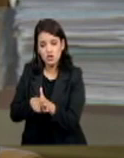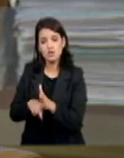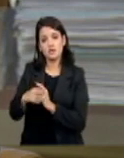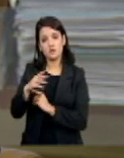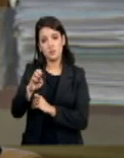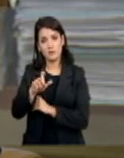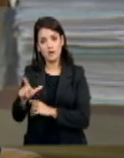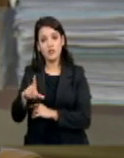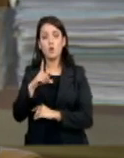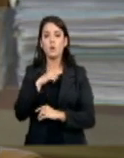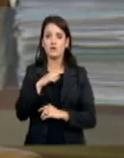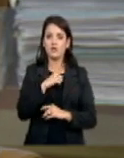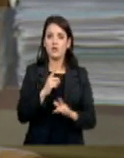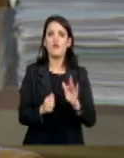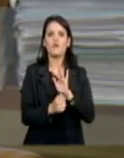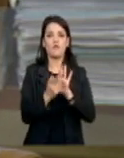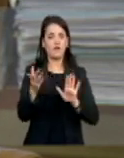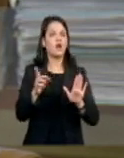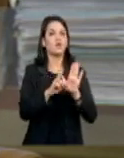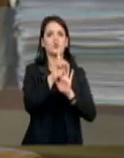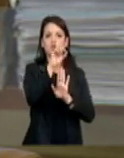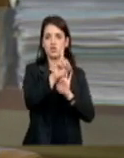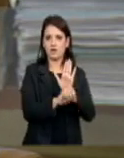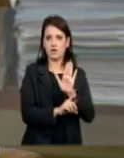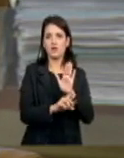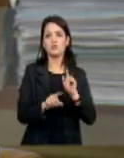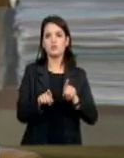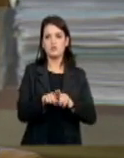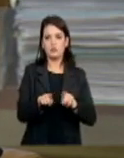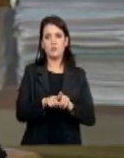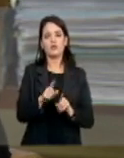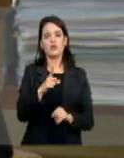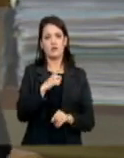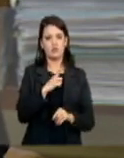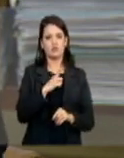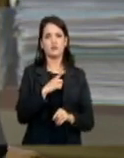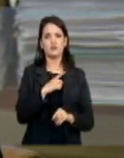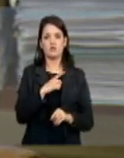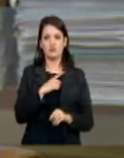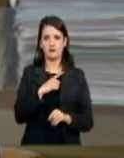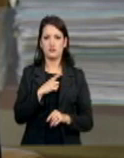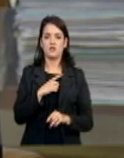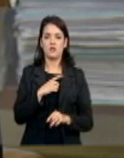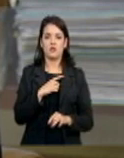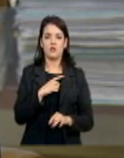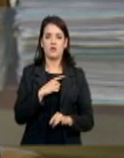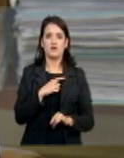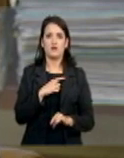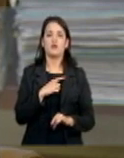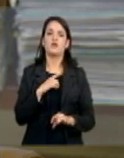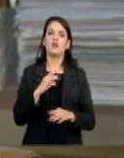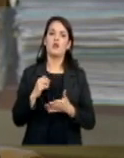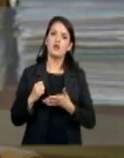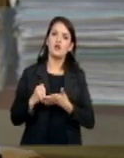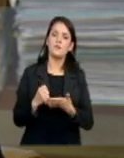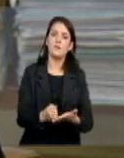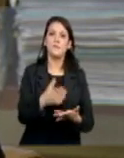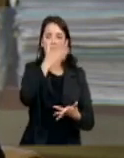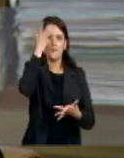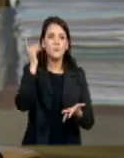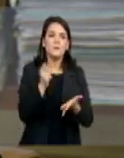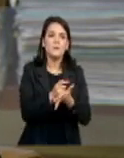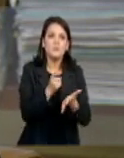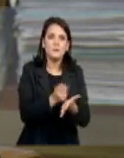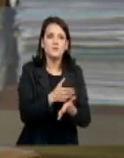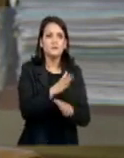complexo de direitos e prerrogativas que assistem constitucionalmente aos contribuintes e aos cidadãos em